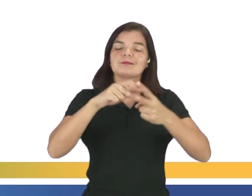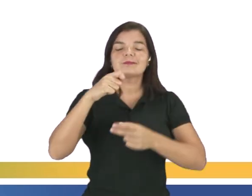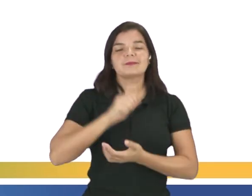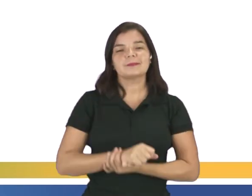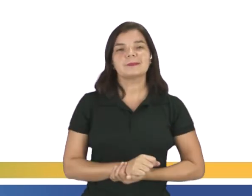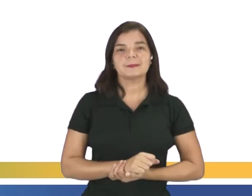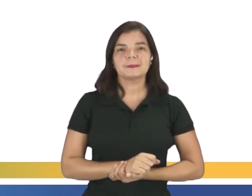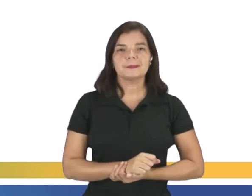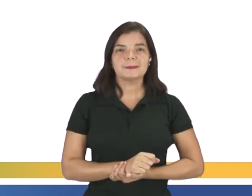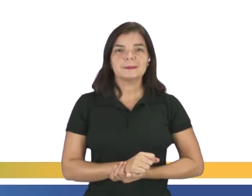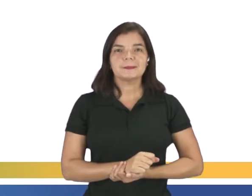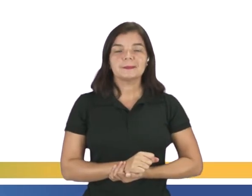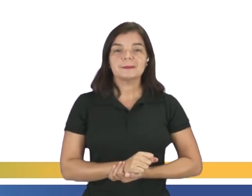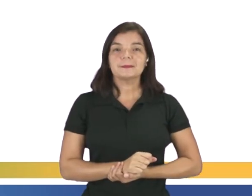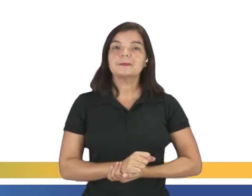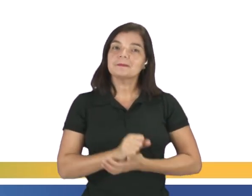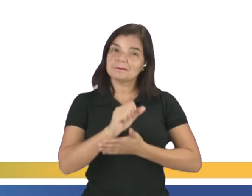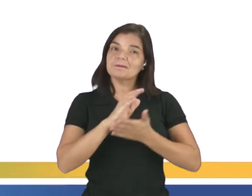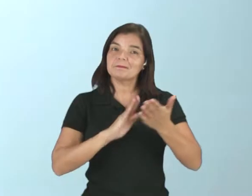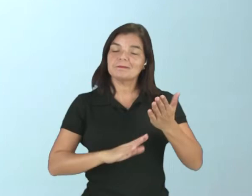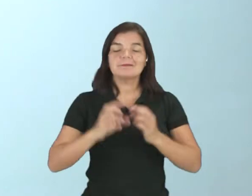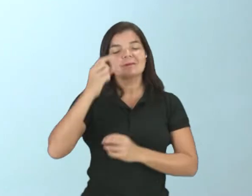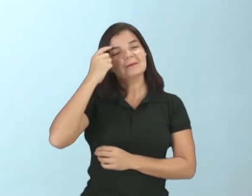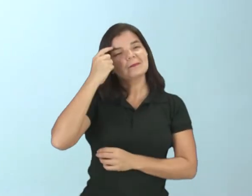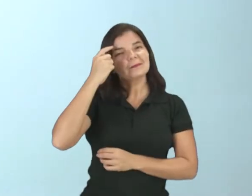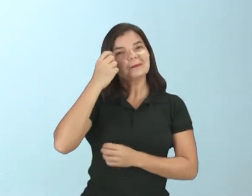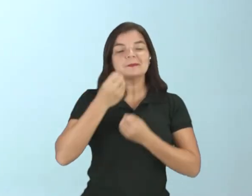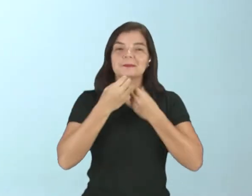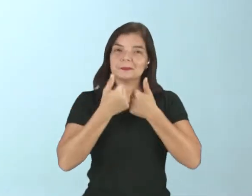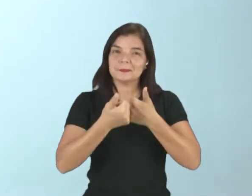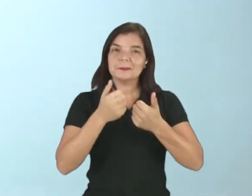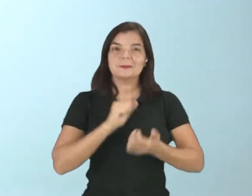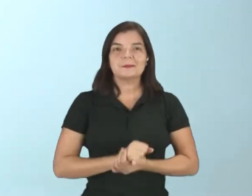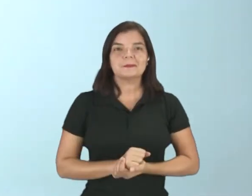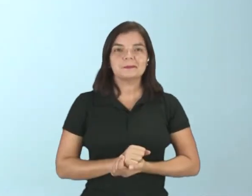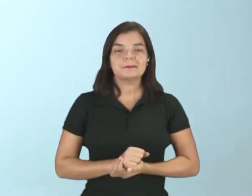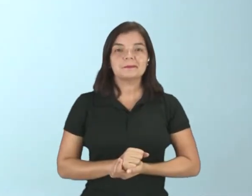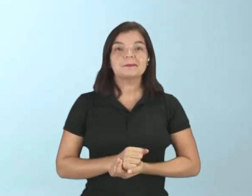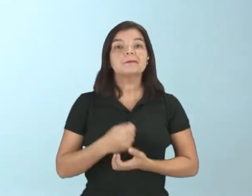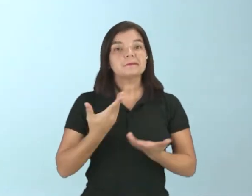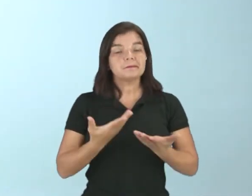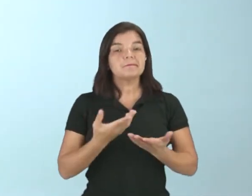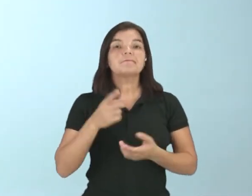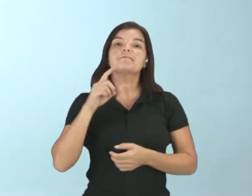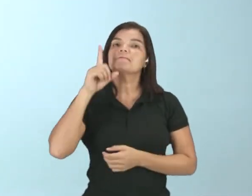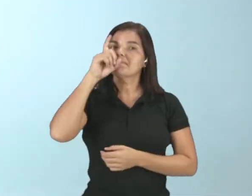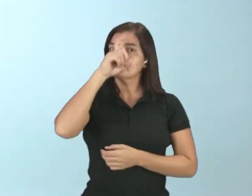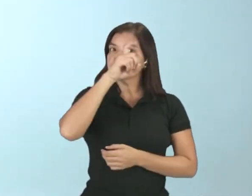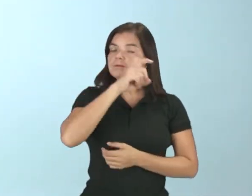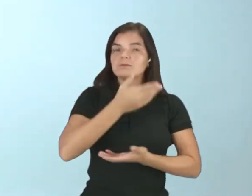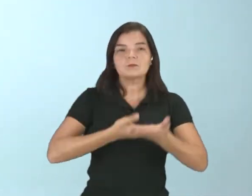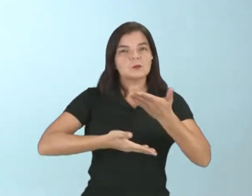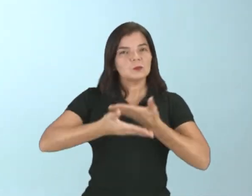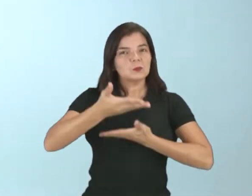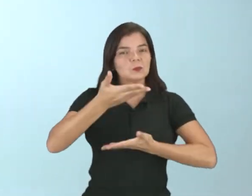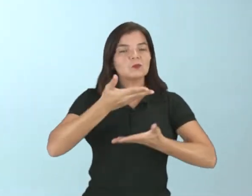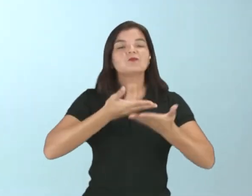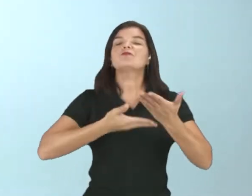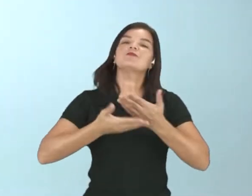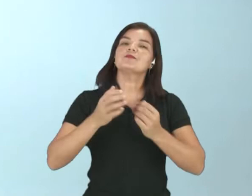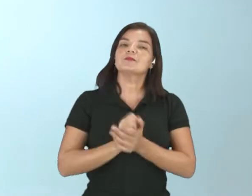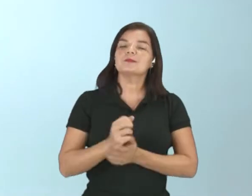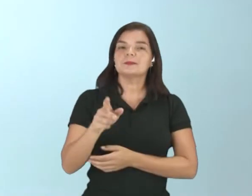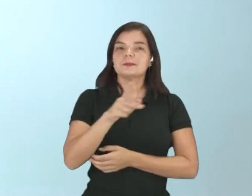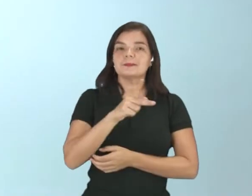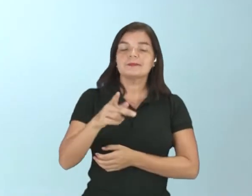linguagens artísticas? Um exercício de imaginação, tá bom, gente? Se vocês tiverem alguma dificuldade, compartilhe essa dificuldade com